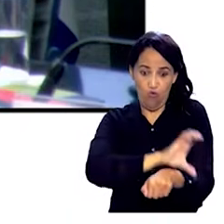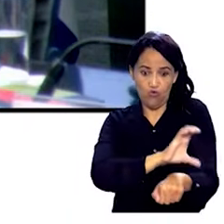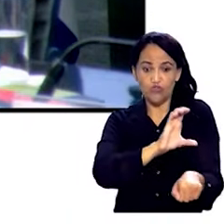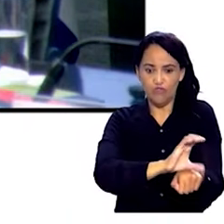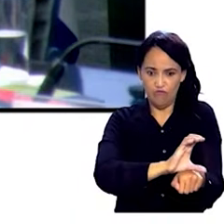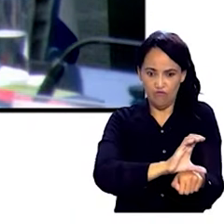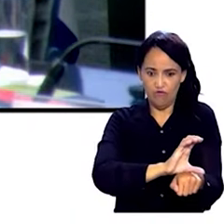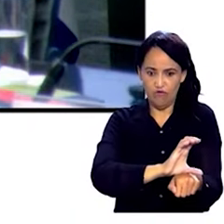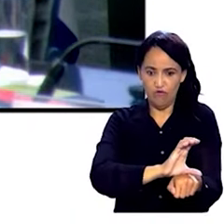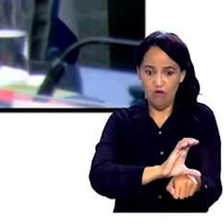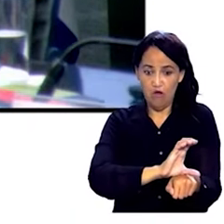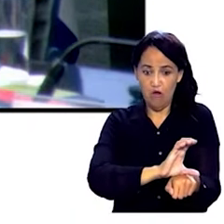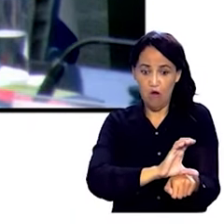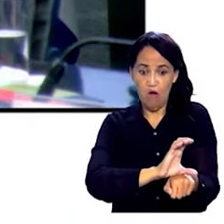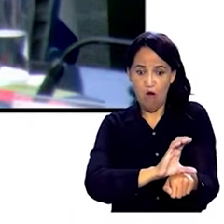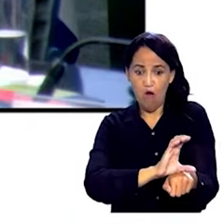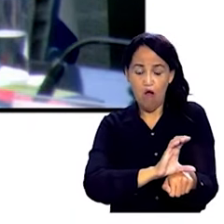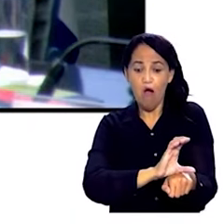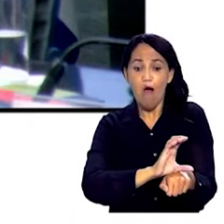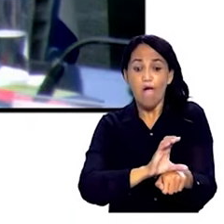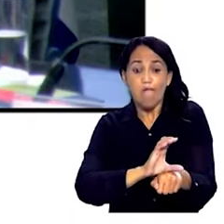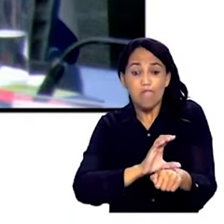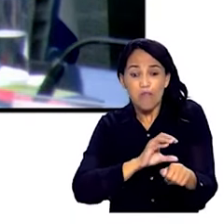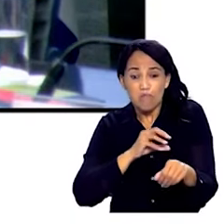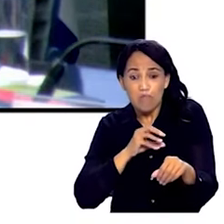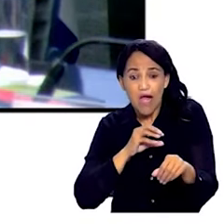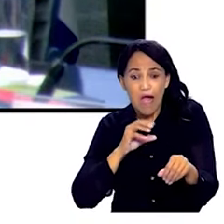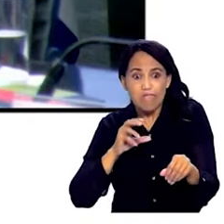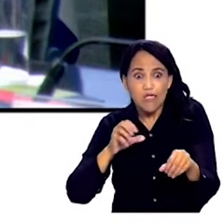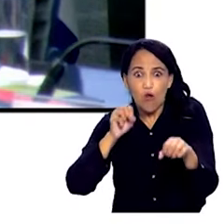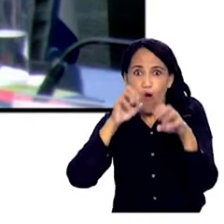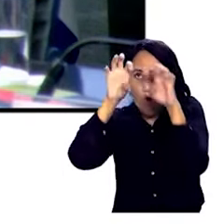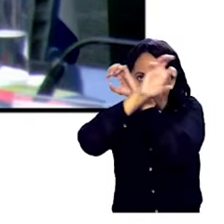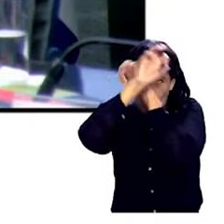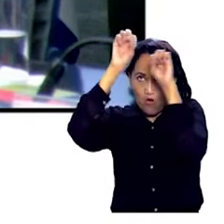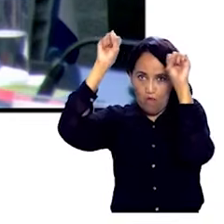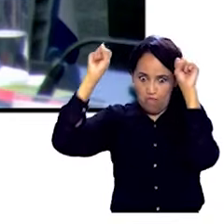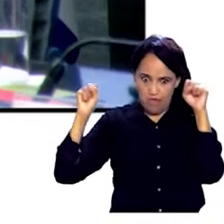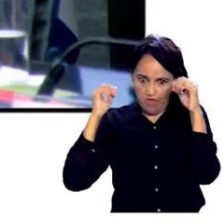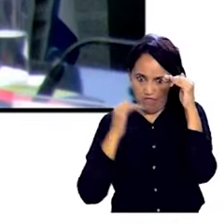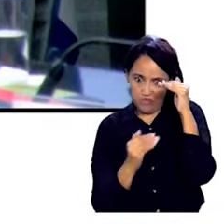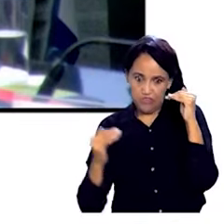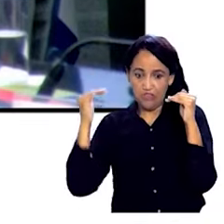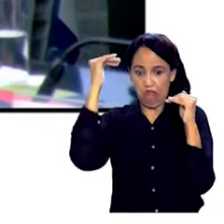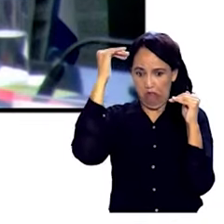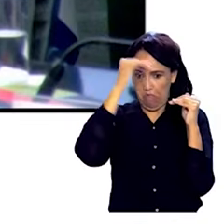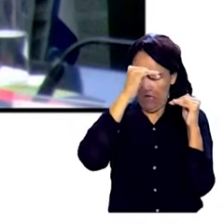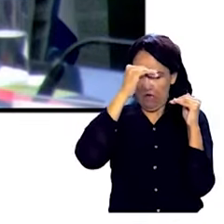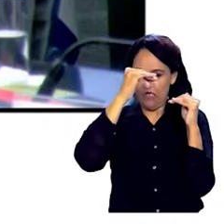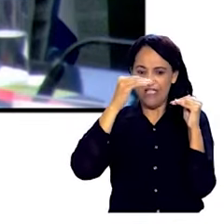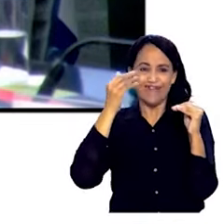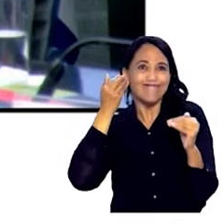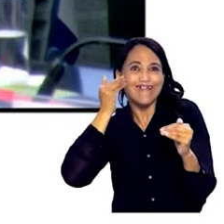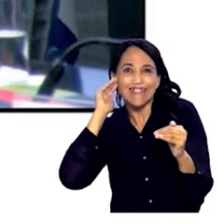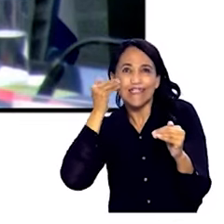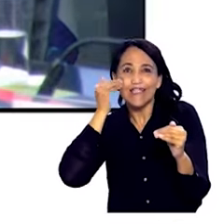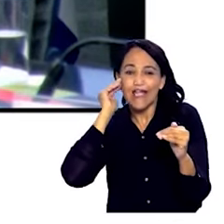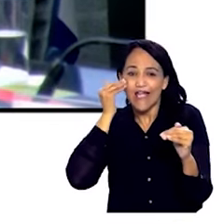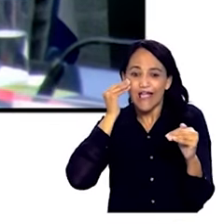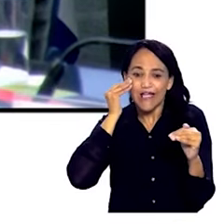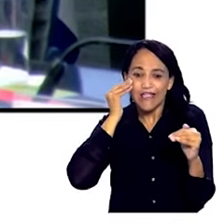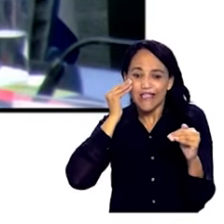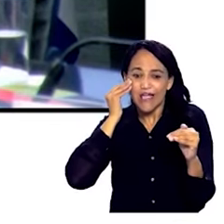pelo meio de um Supremo Tribunal que entenda seu seu trabalho como corrigir erros n homofilia